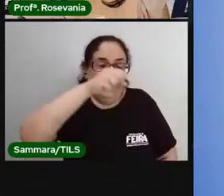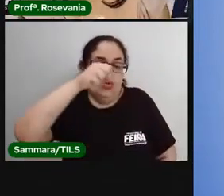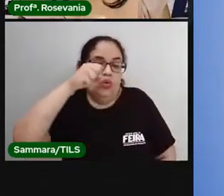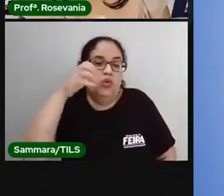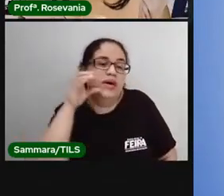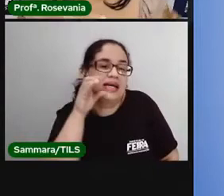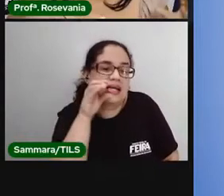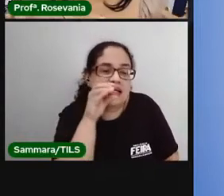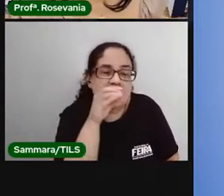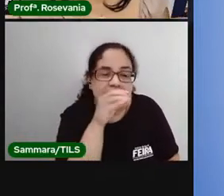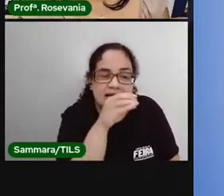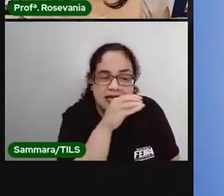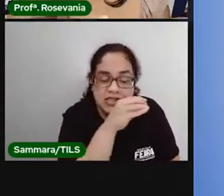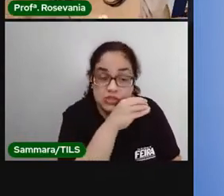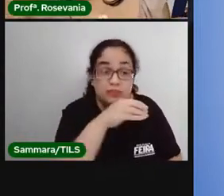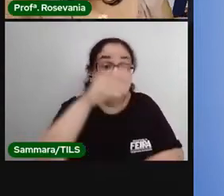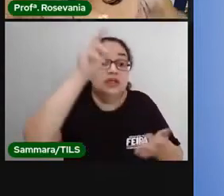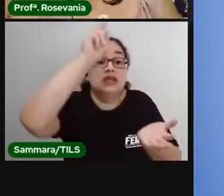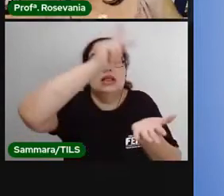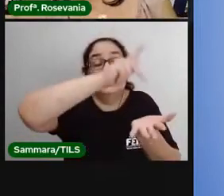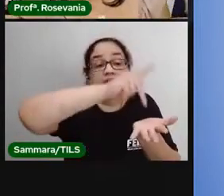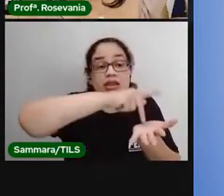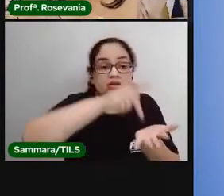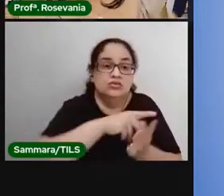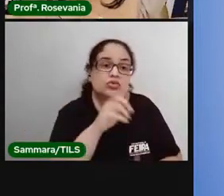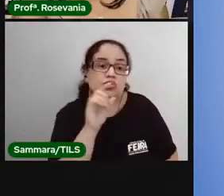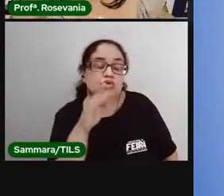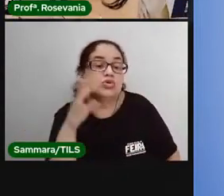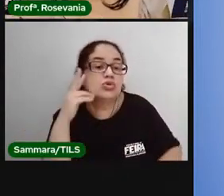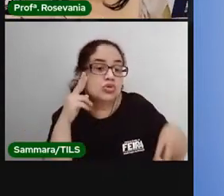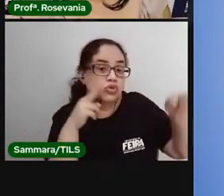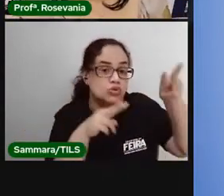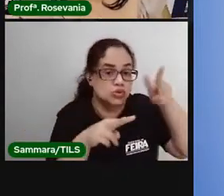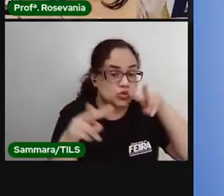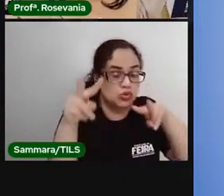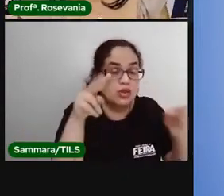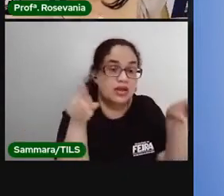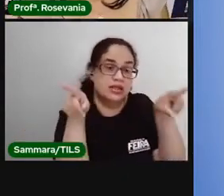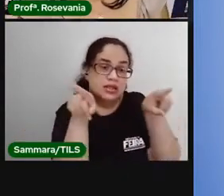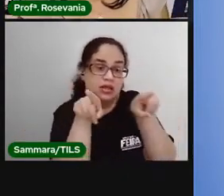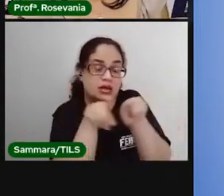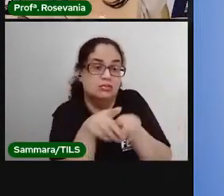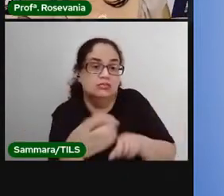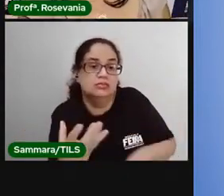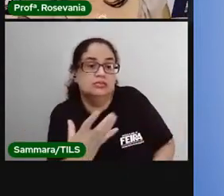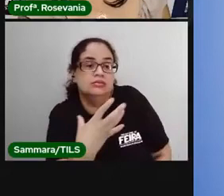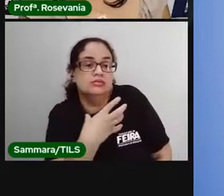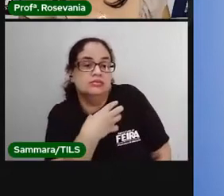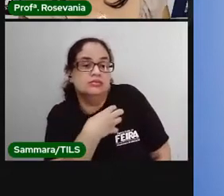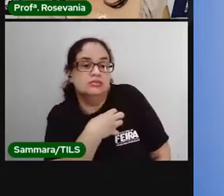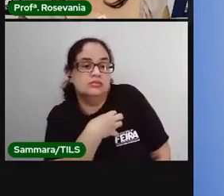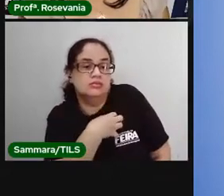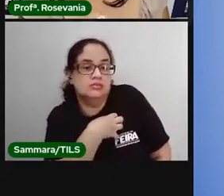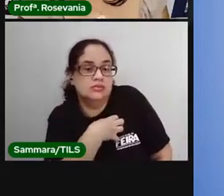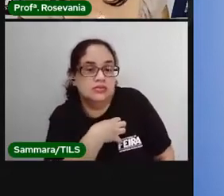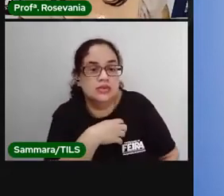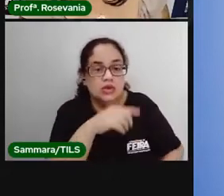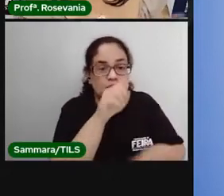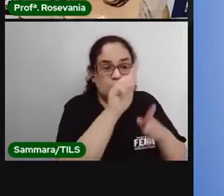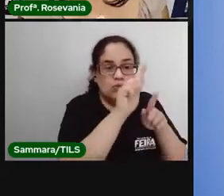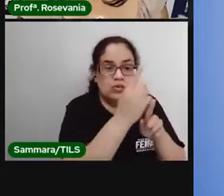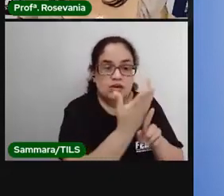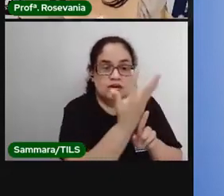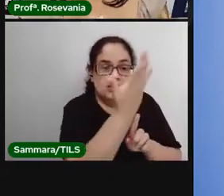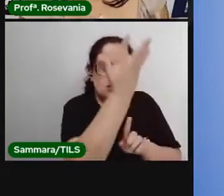quente. Aí, então, na realidade, não é só o que eu estou vendo, é também o que eu sinto. Se eu estiver num lugar gastronômico, por exemplo,